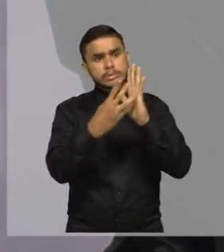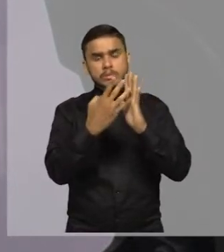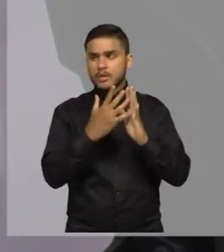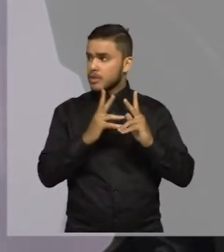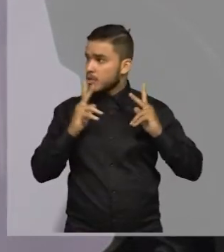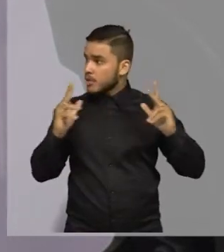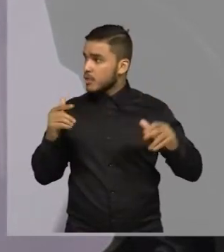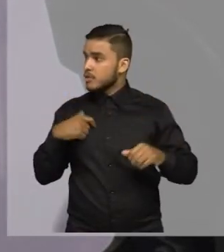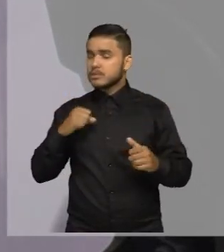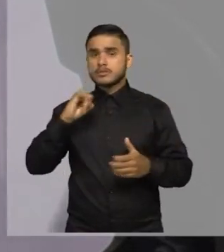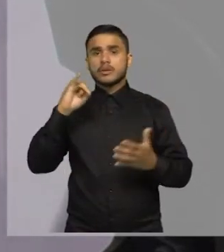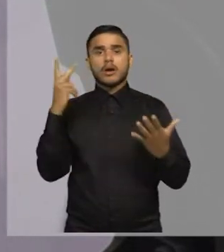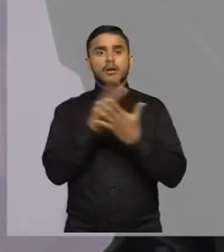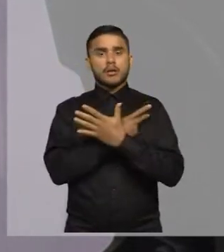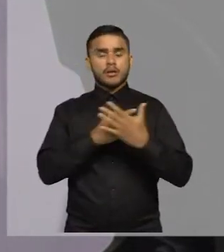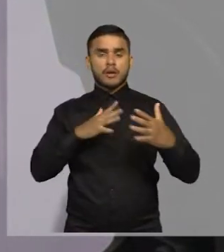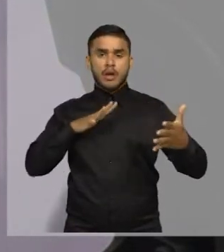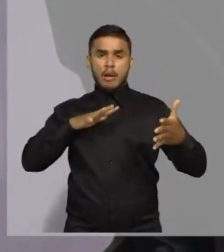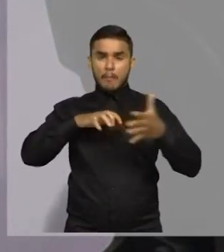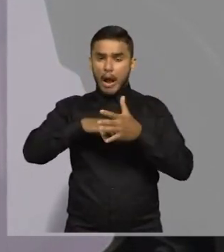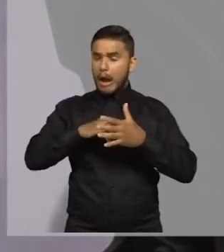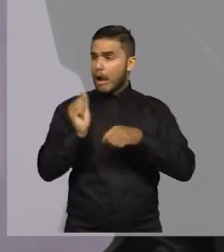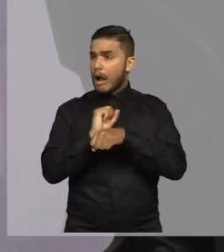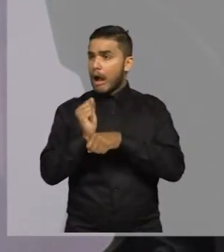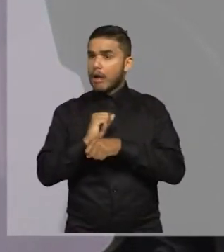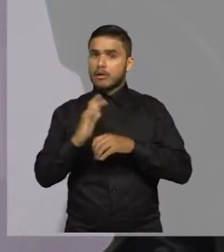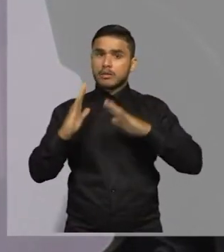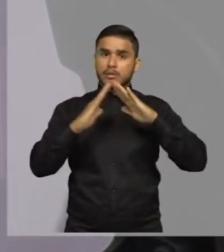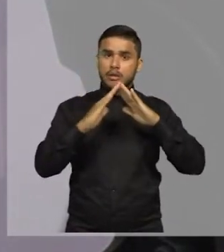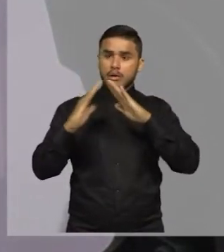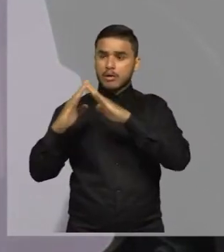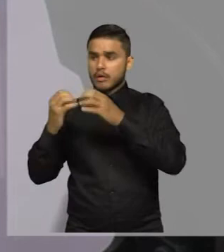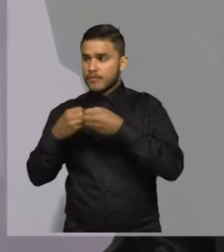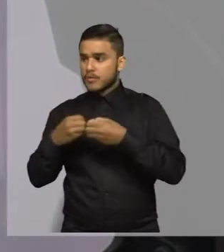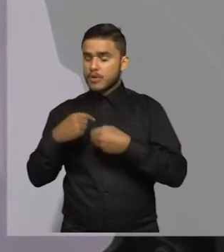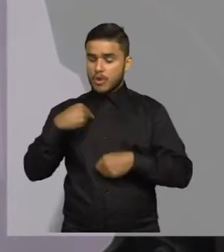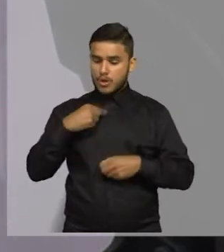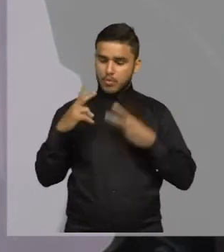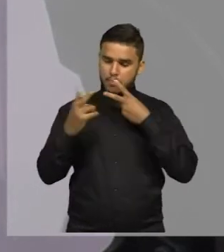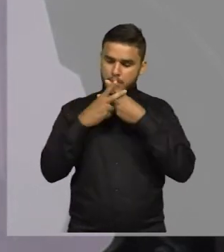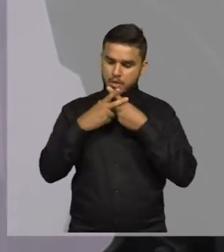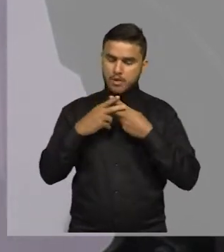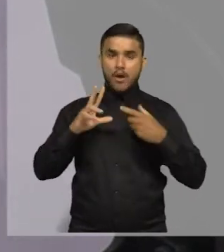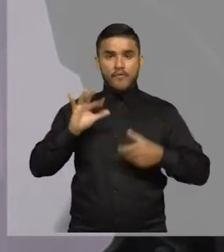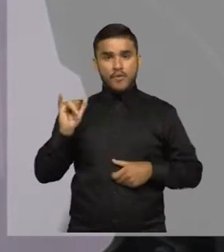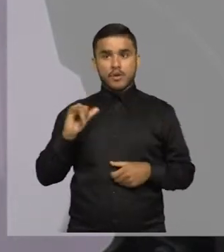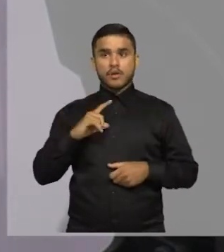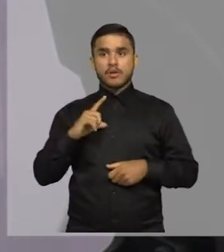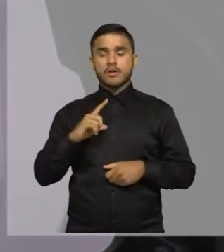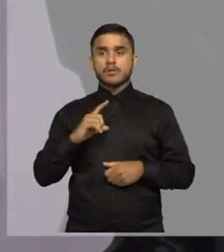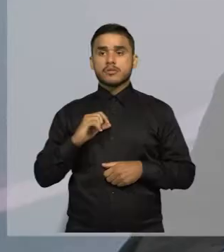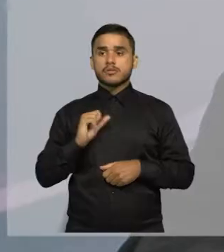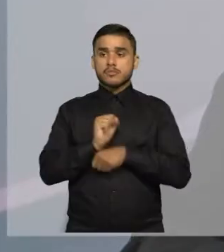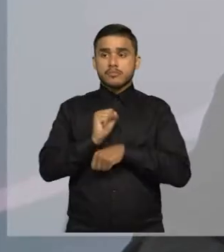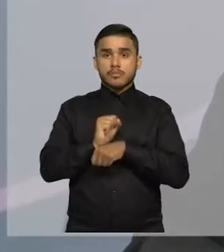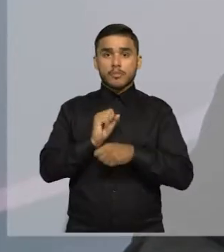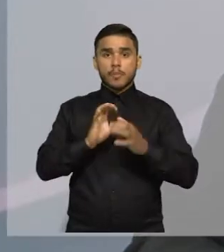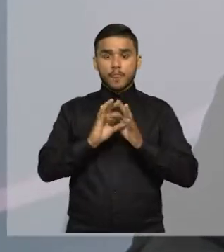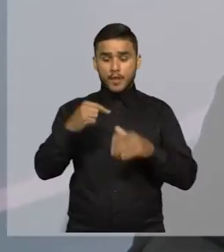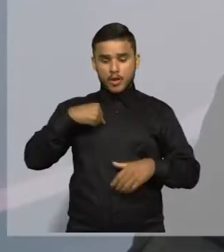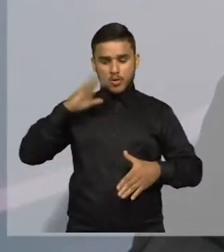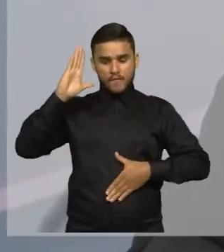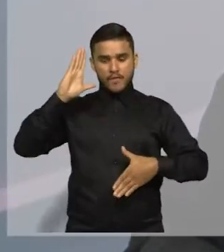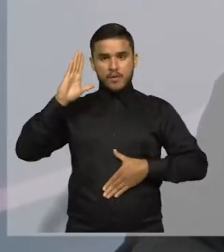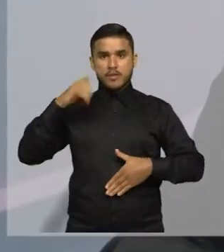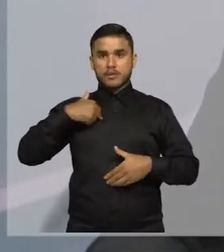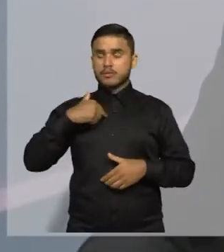nós, que numa briga de trânsito, numa briga de vizinho, comete um desatino. Não, aí a gente vai preso, primeiro espera em liberdade, porque você não é um bandido,